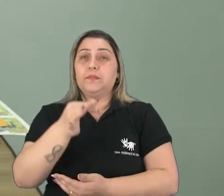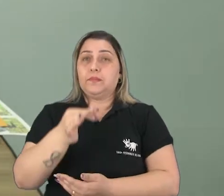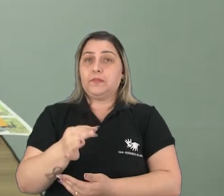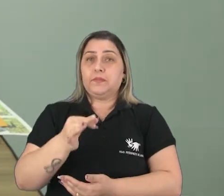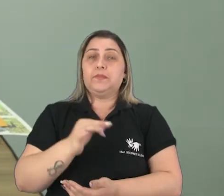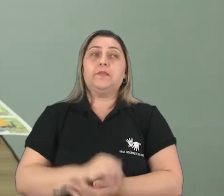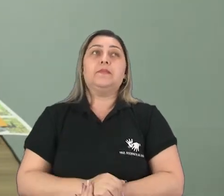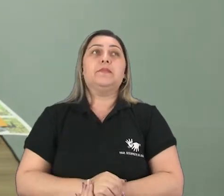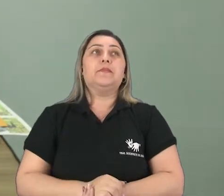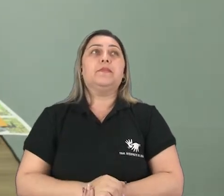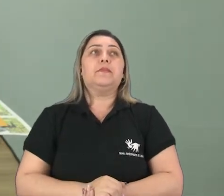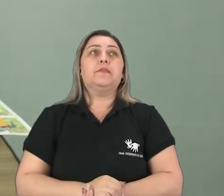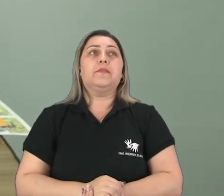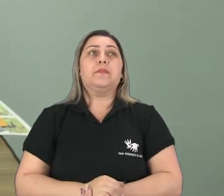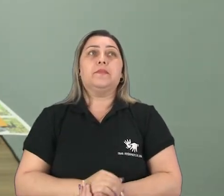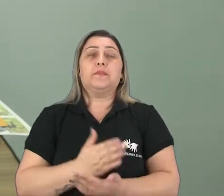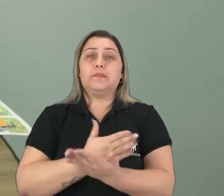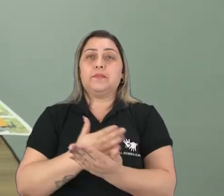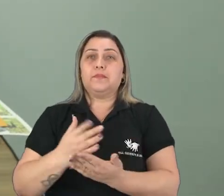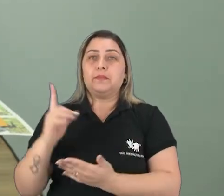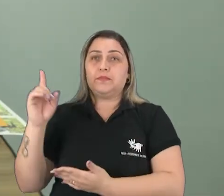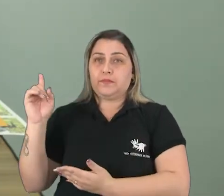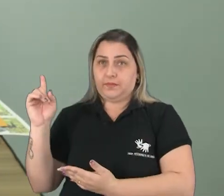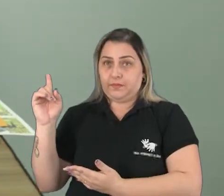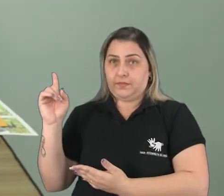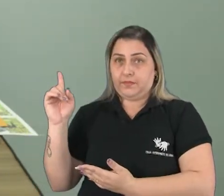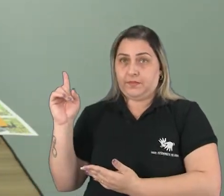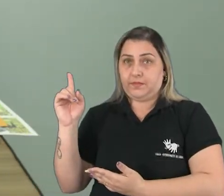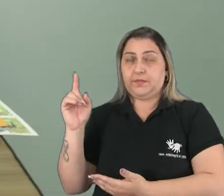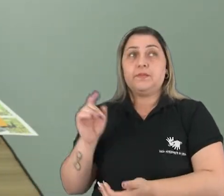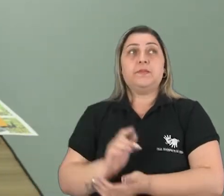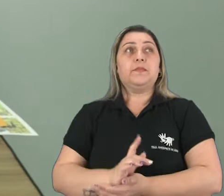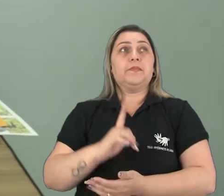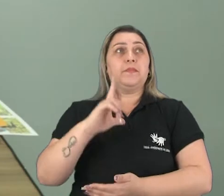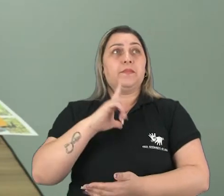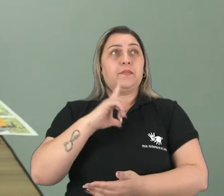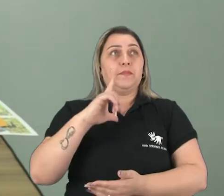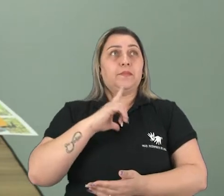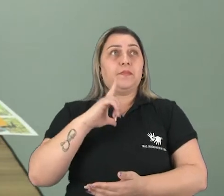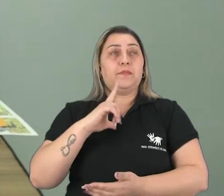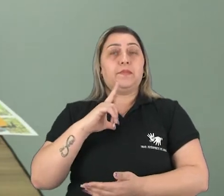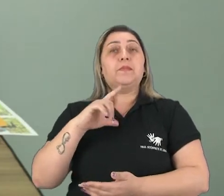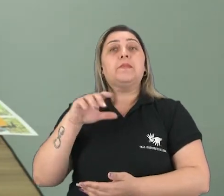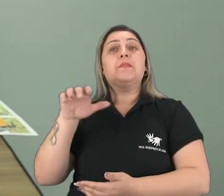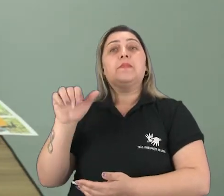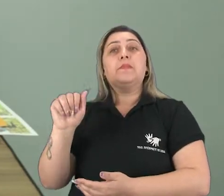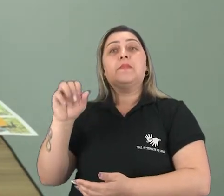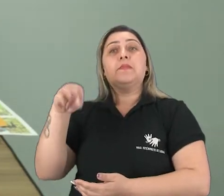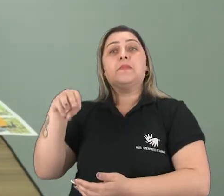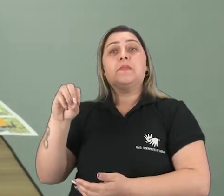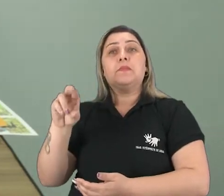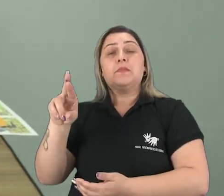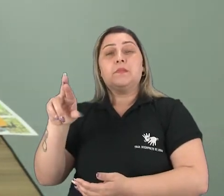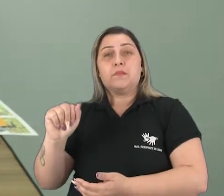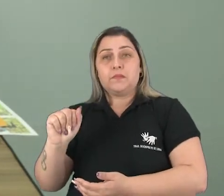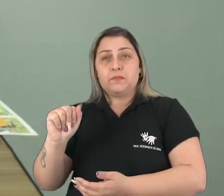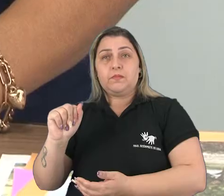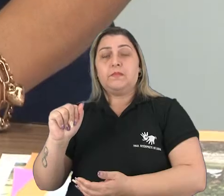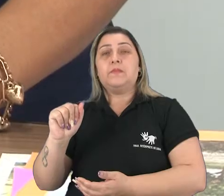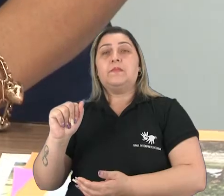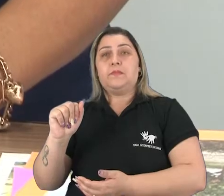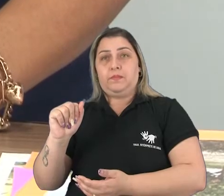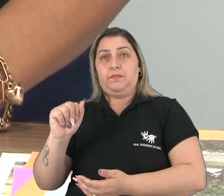certo? Começar com essa aqui. Aqui eu tenho uma muda da amora, que é uma árvore